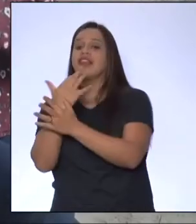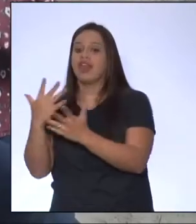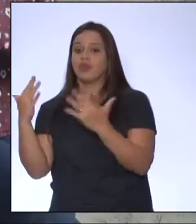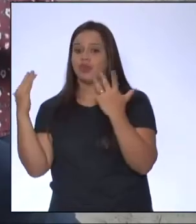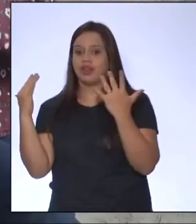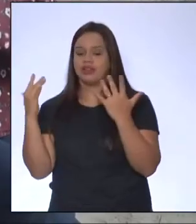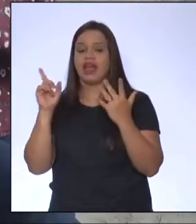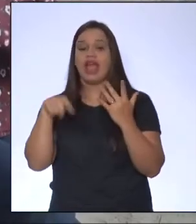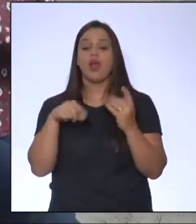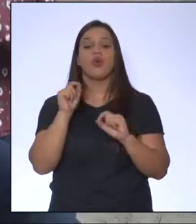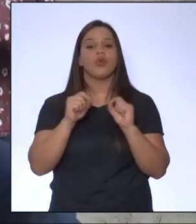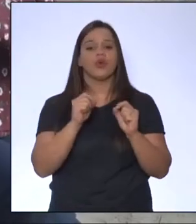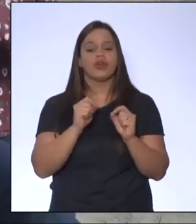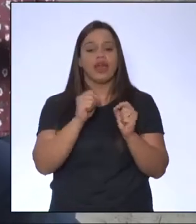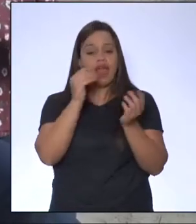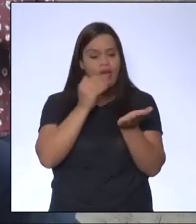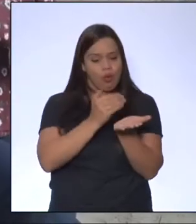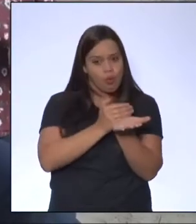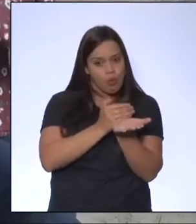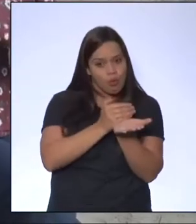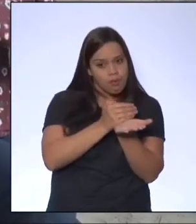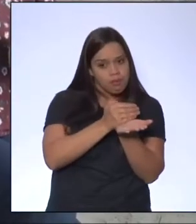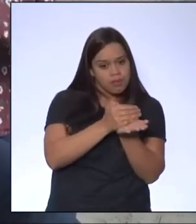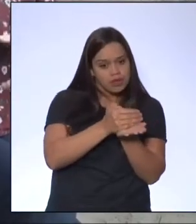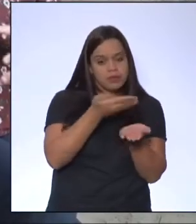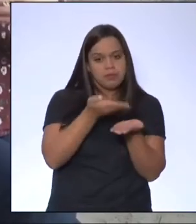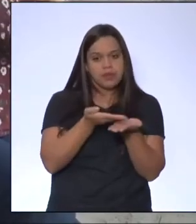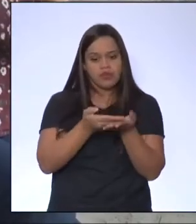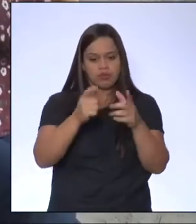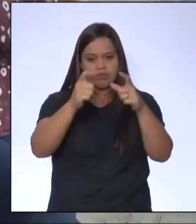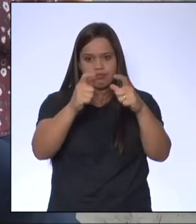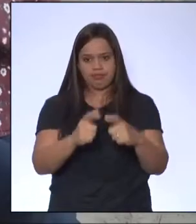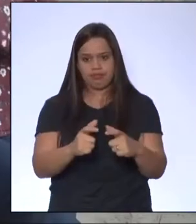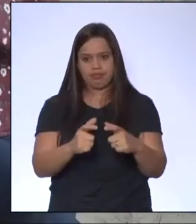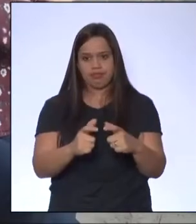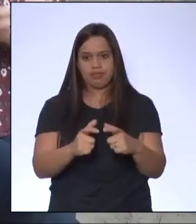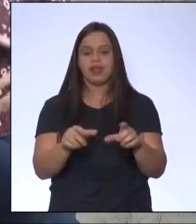ponto de partida para a gente estudar um lugar e